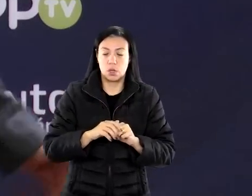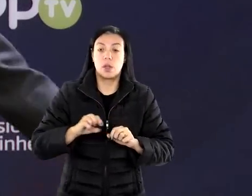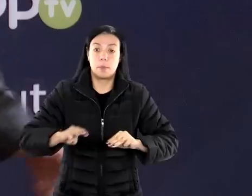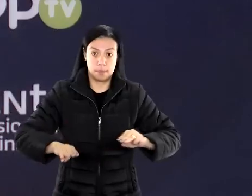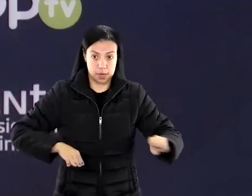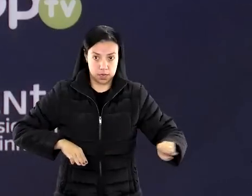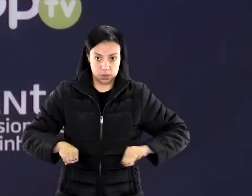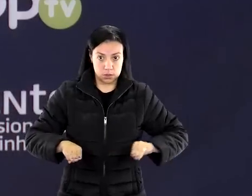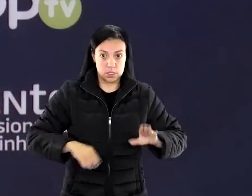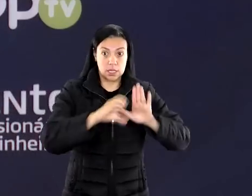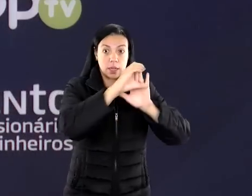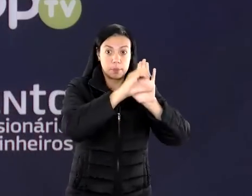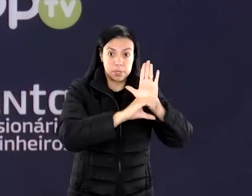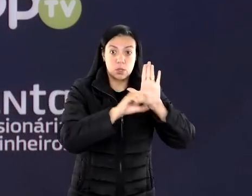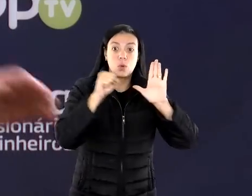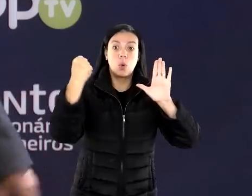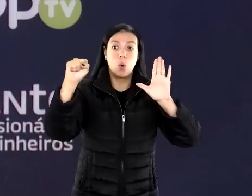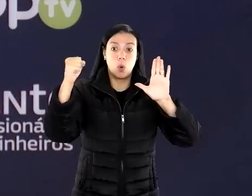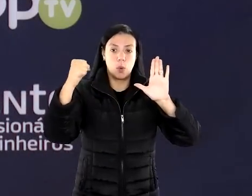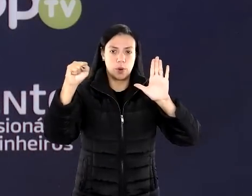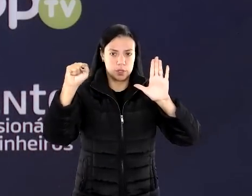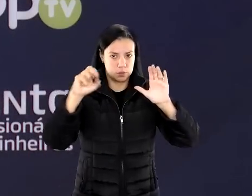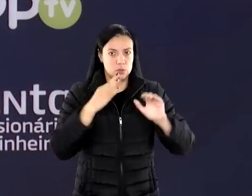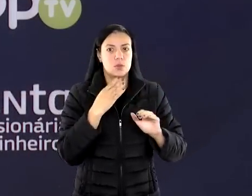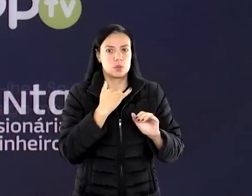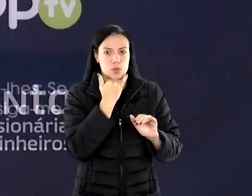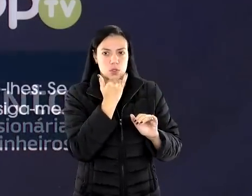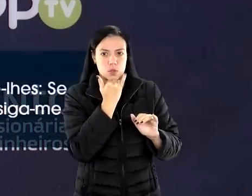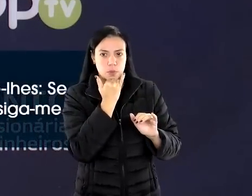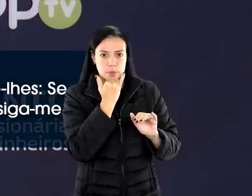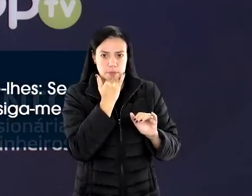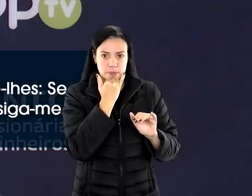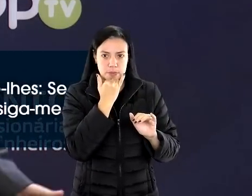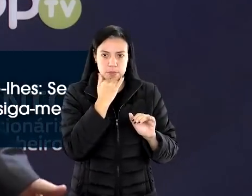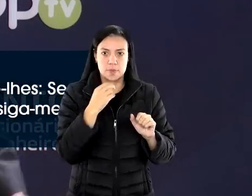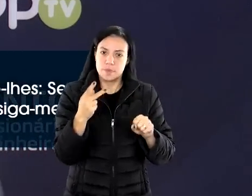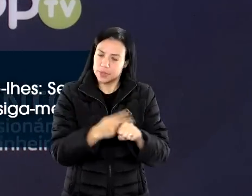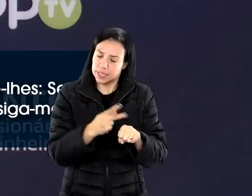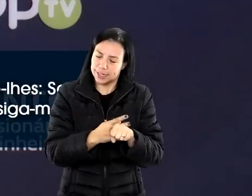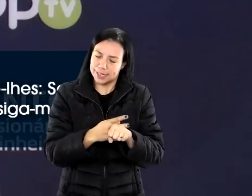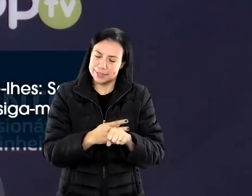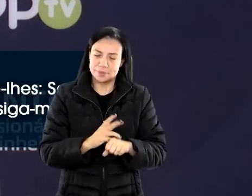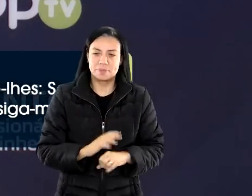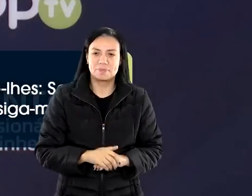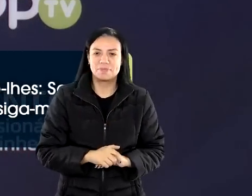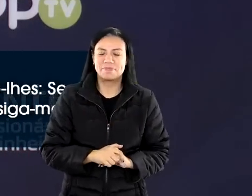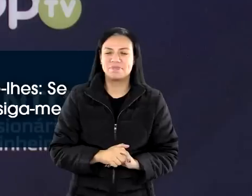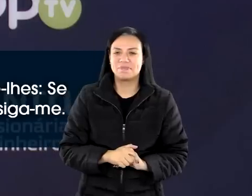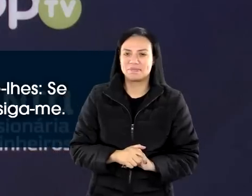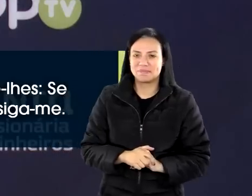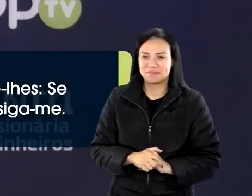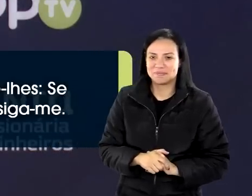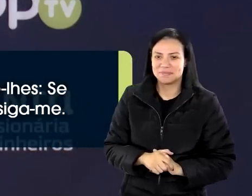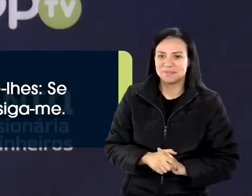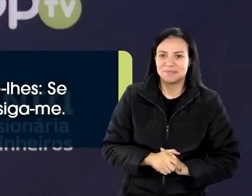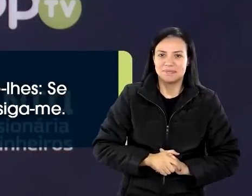8, 34 em diante. O que é que diz lá? Desculpa, gente, eu falhei.